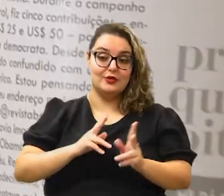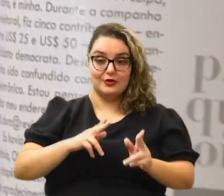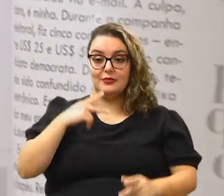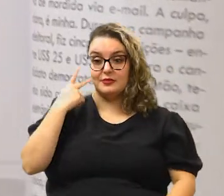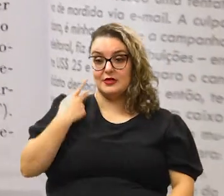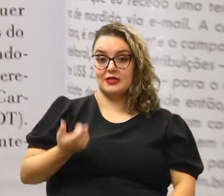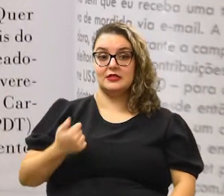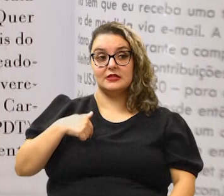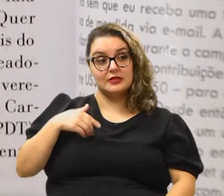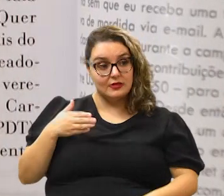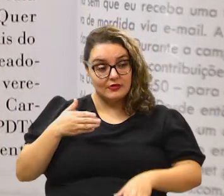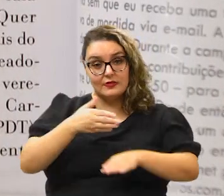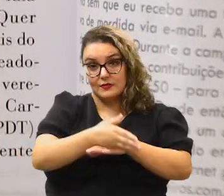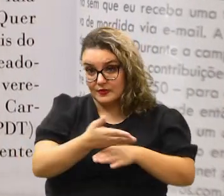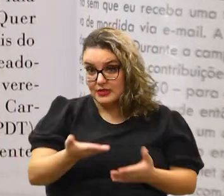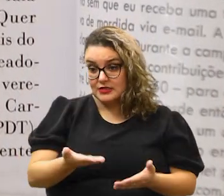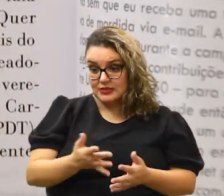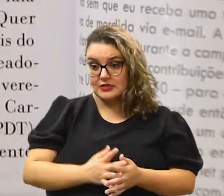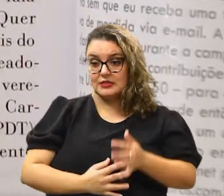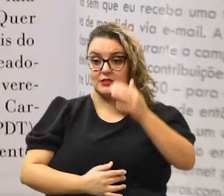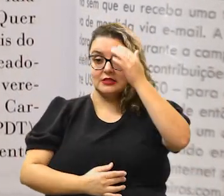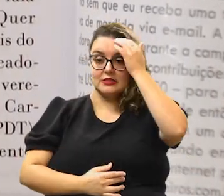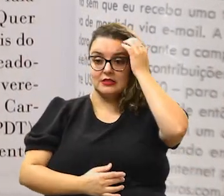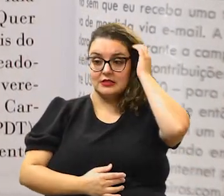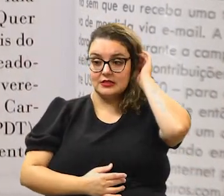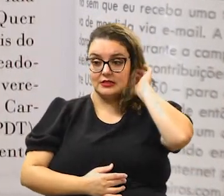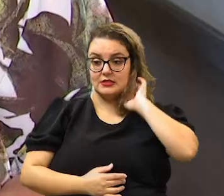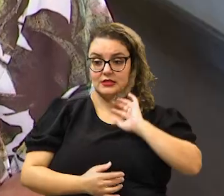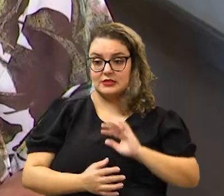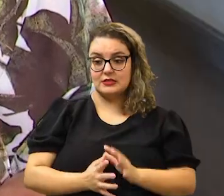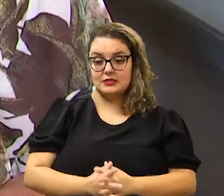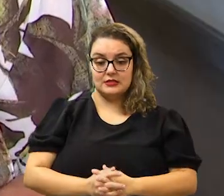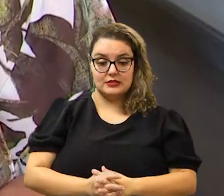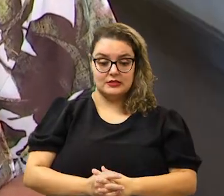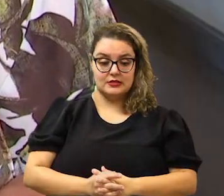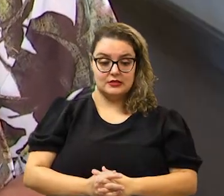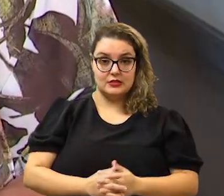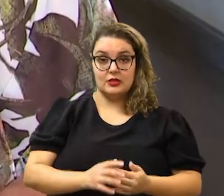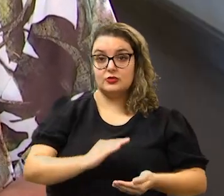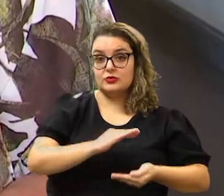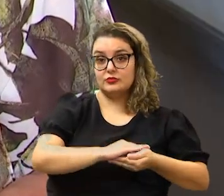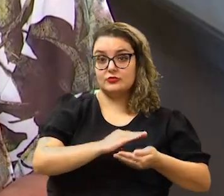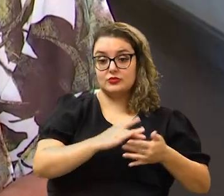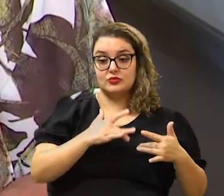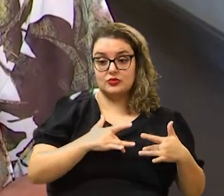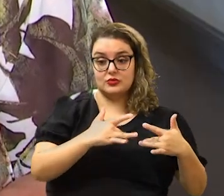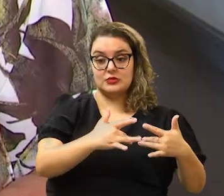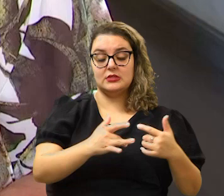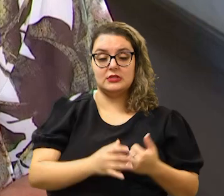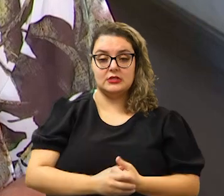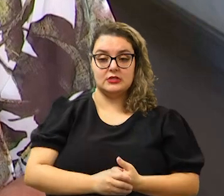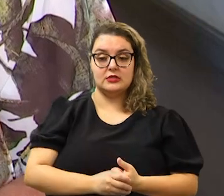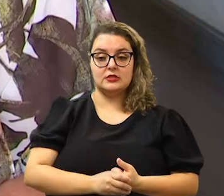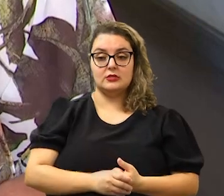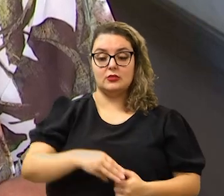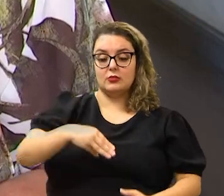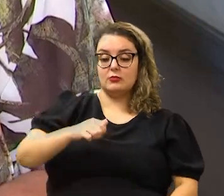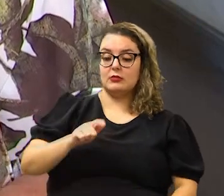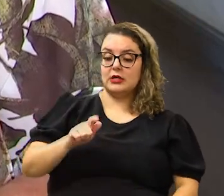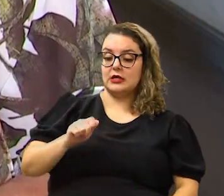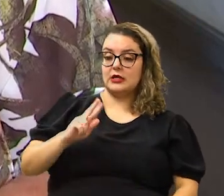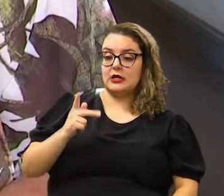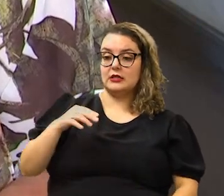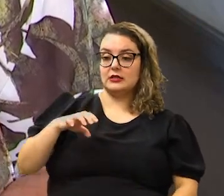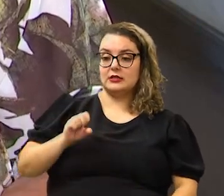não era funcionária nada, era voluntária, fui voluntária. E aquilo me deu uma responsabilidade assim, muito